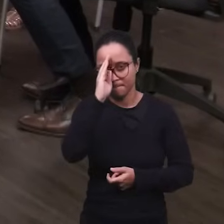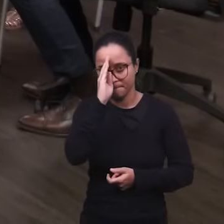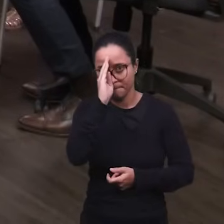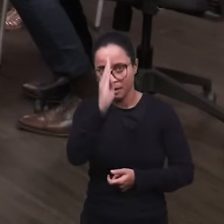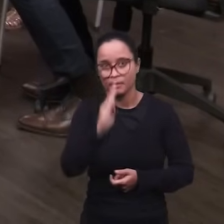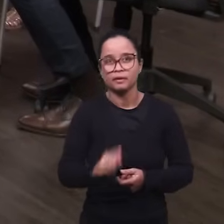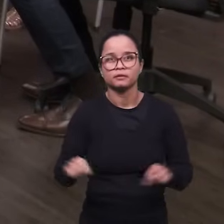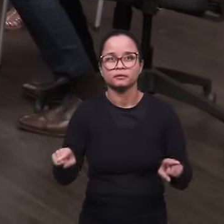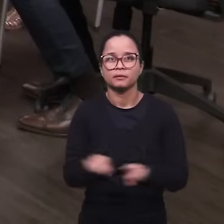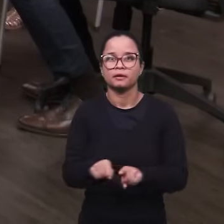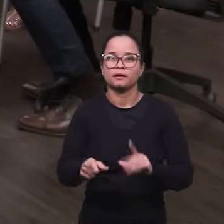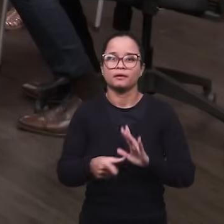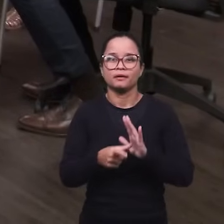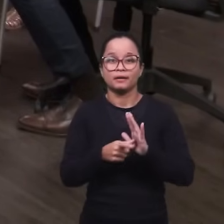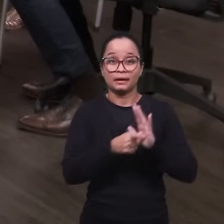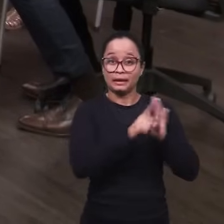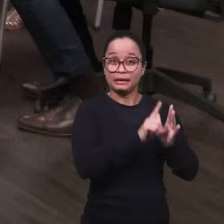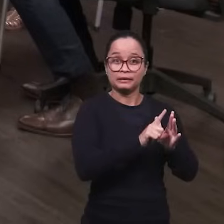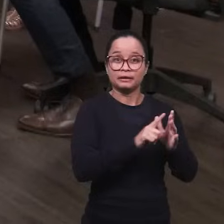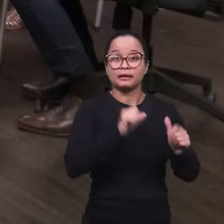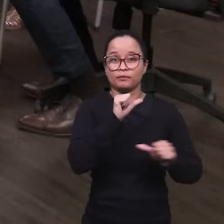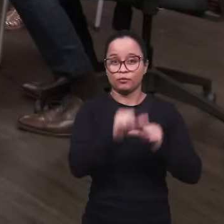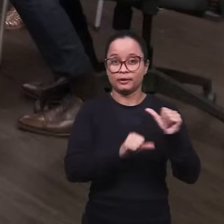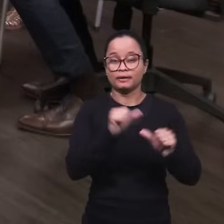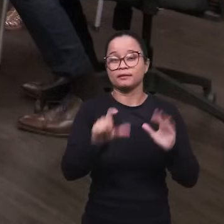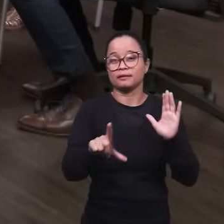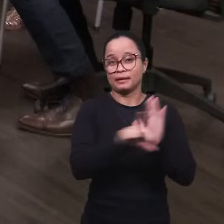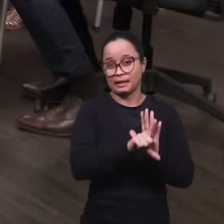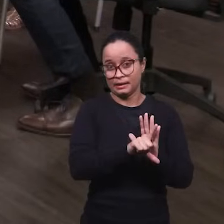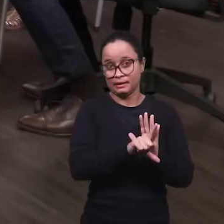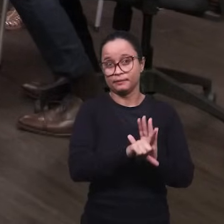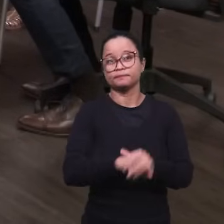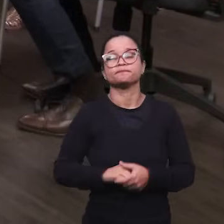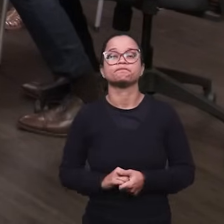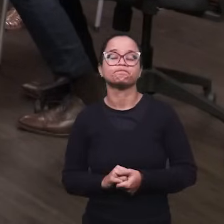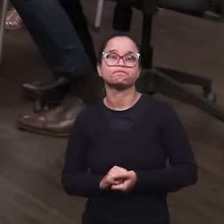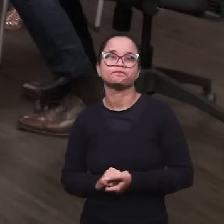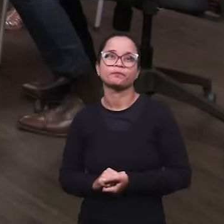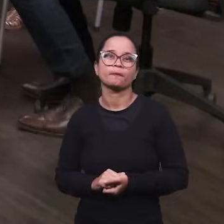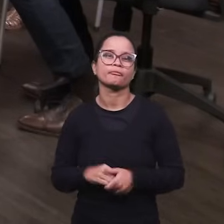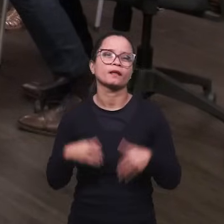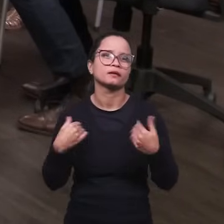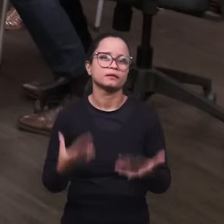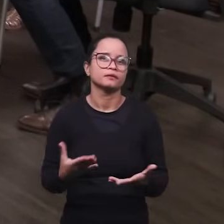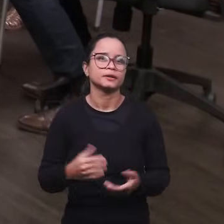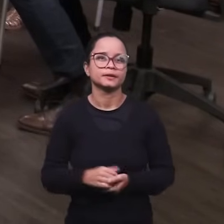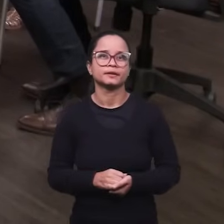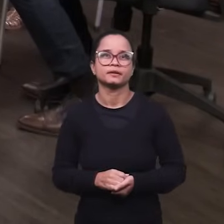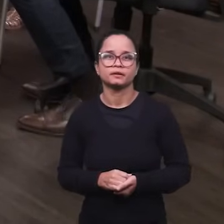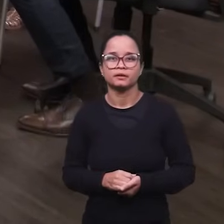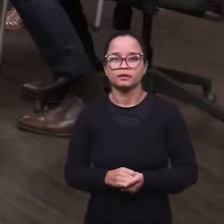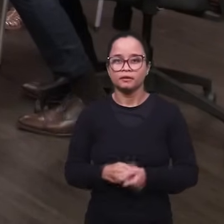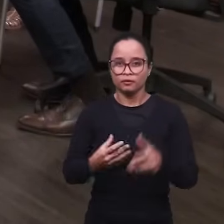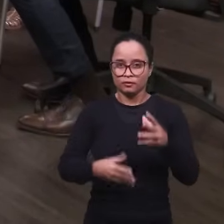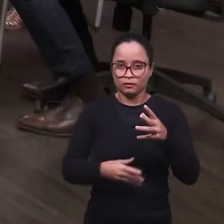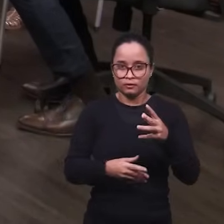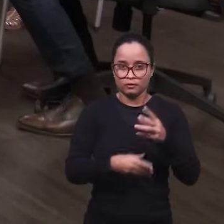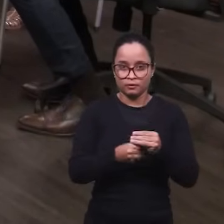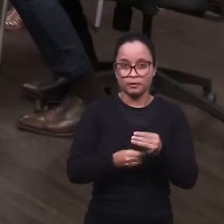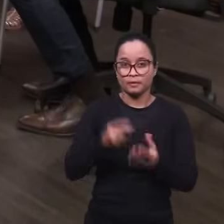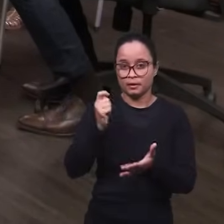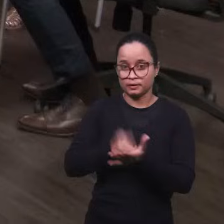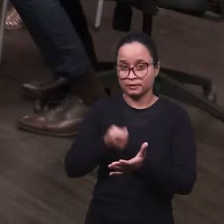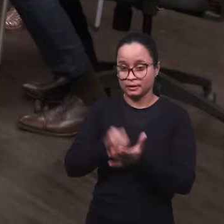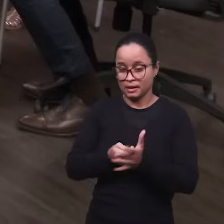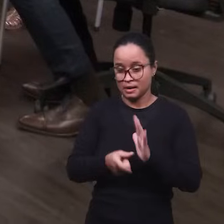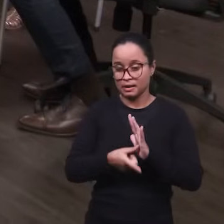principalmente também antes da reforma, uma coisa que era muito benéfico para o segurado, né, para o trabalhador, porque se ele começou a contribuir cedo,